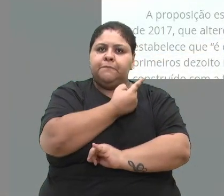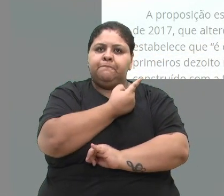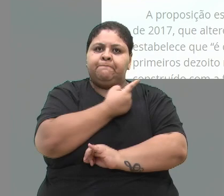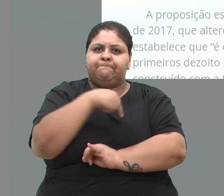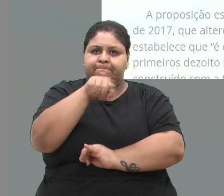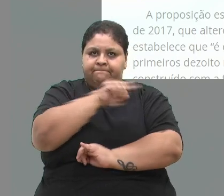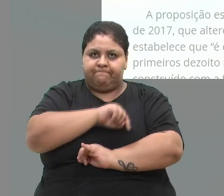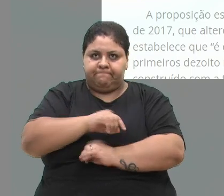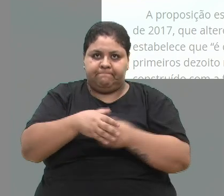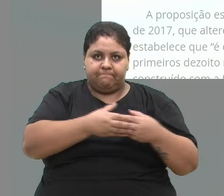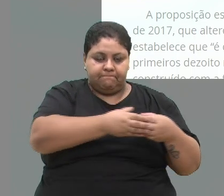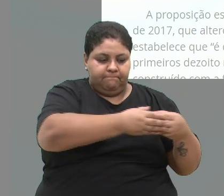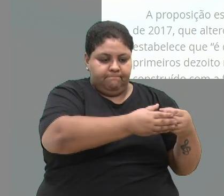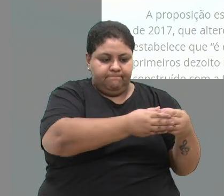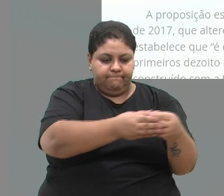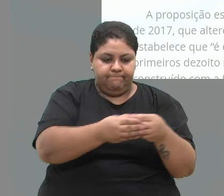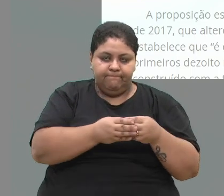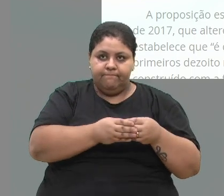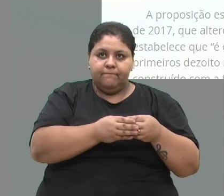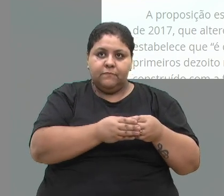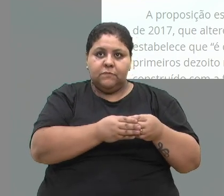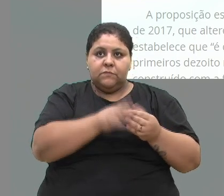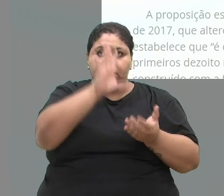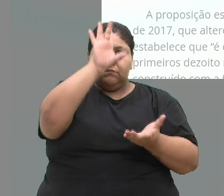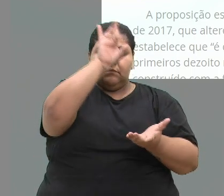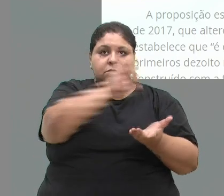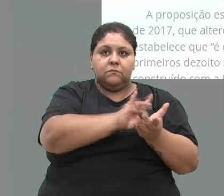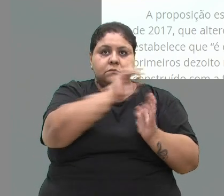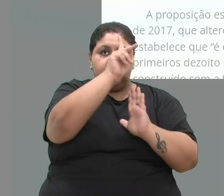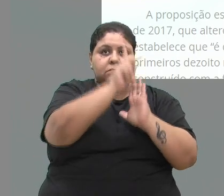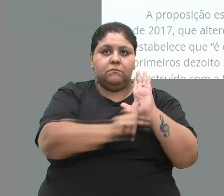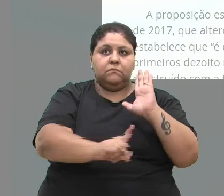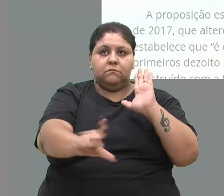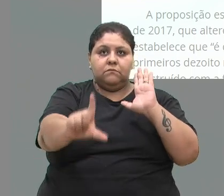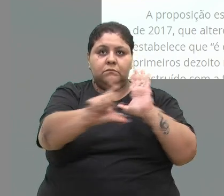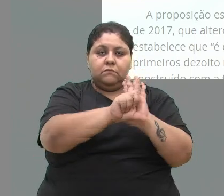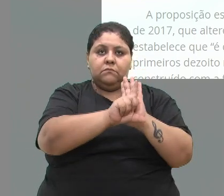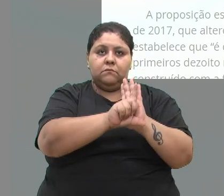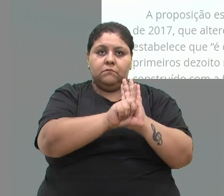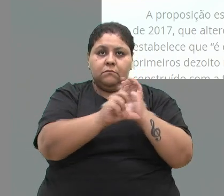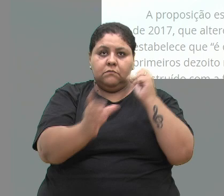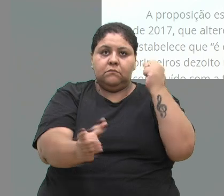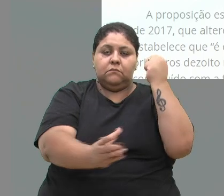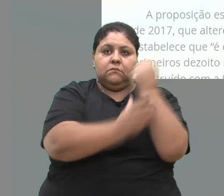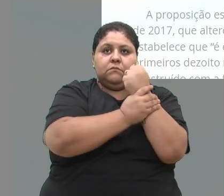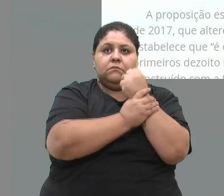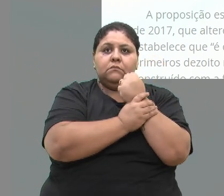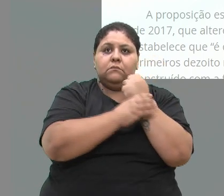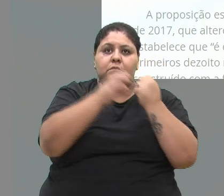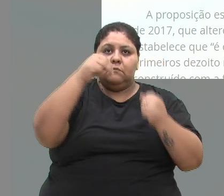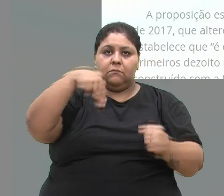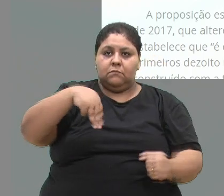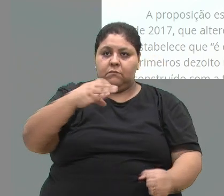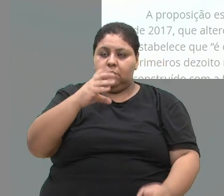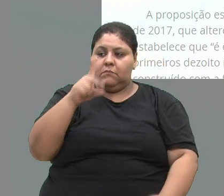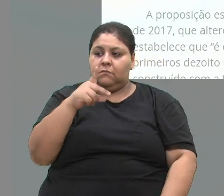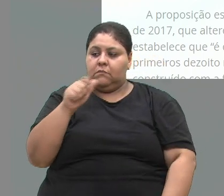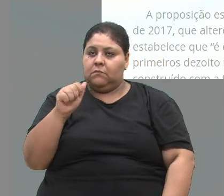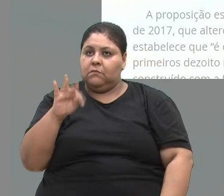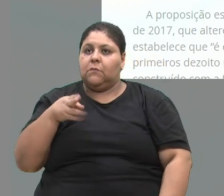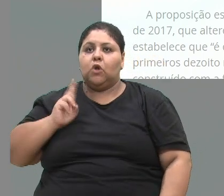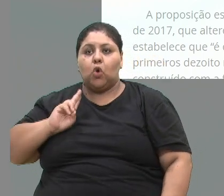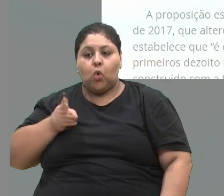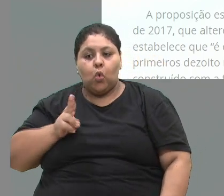da Frente Parlamentar, protocolamos um projeto de lei para garantir que o MChat continue sendo